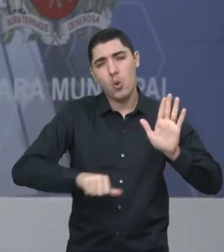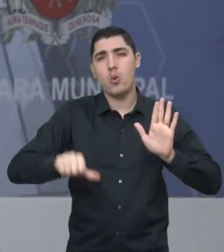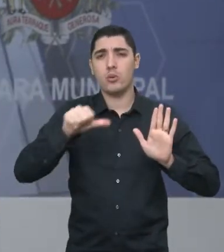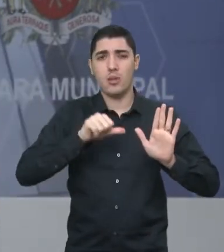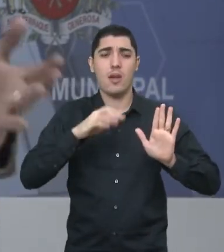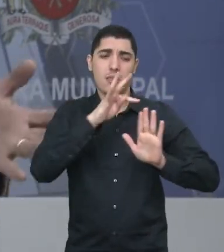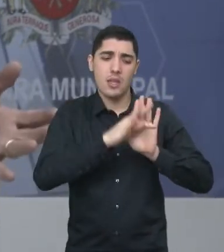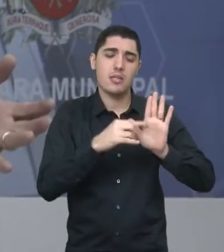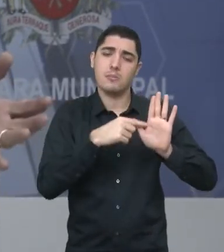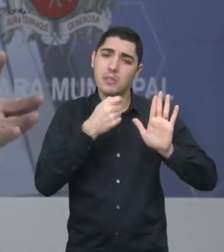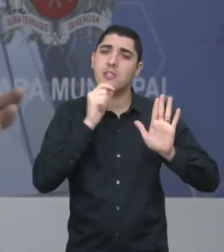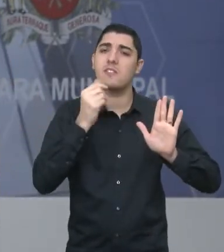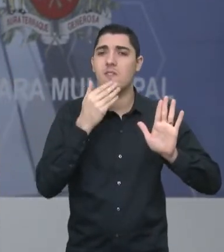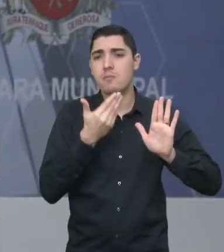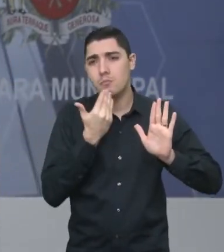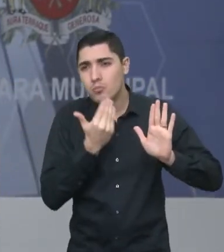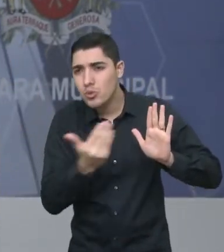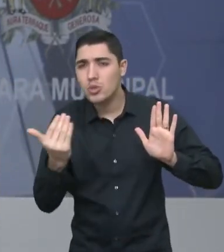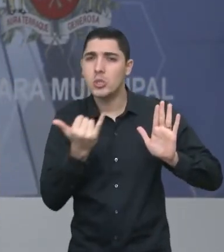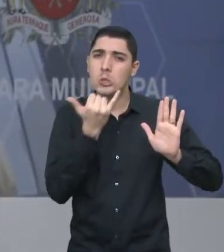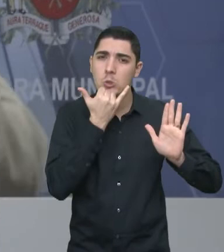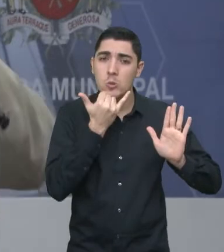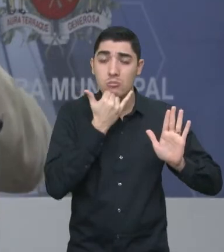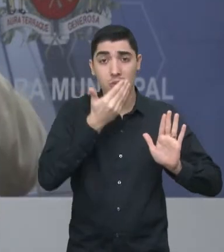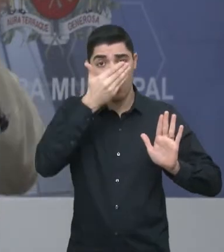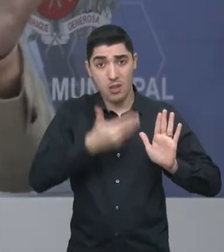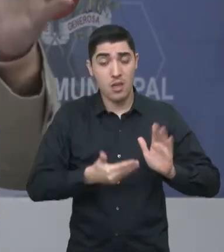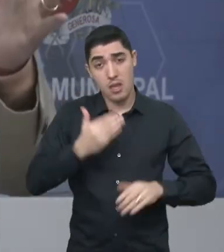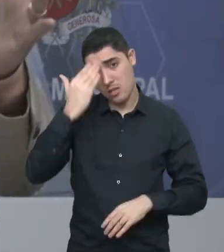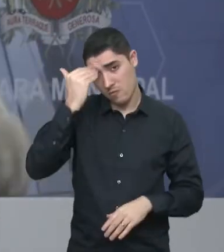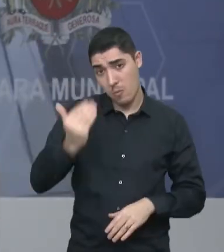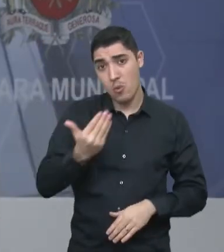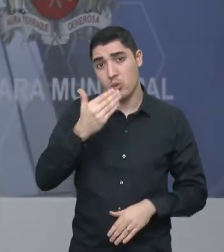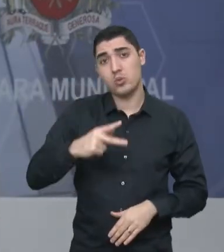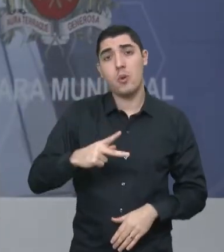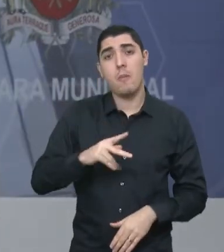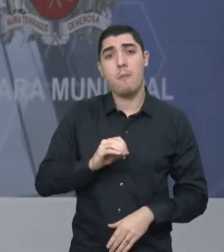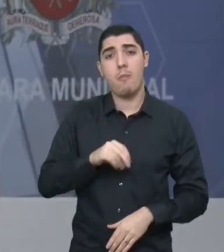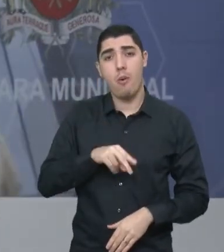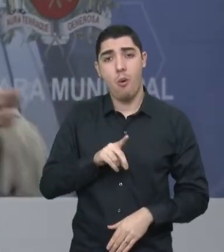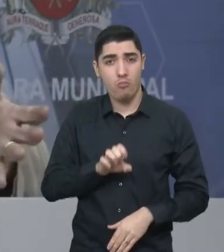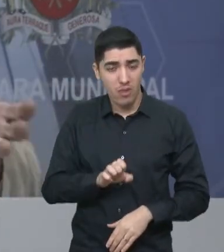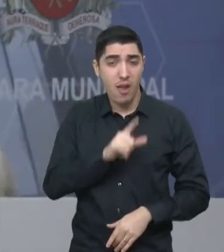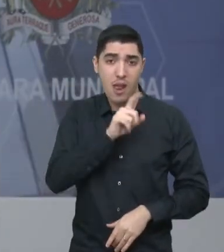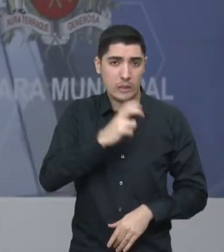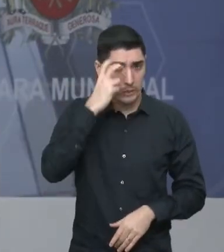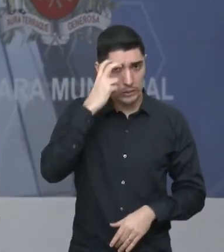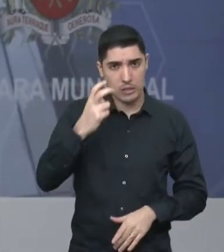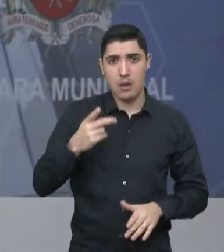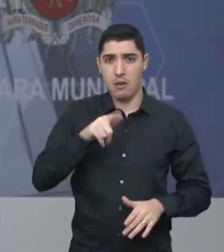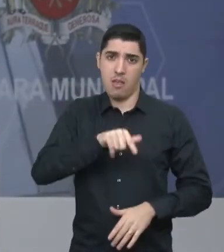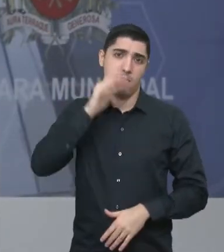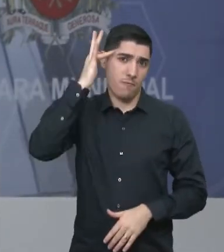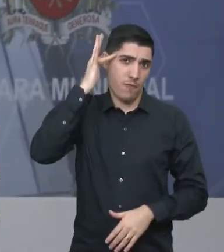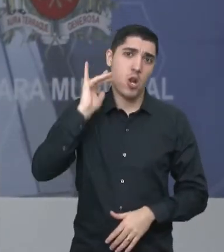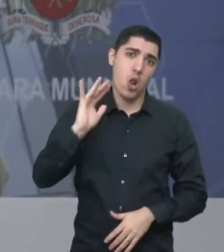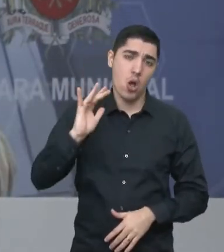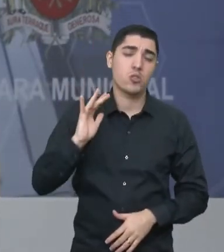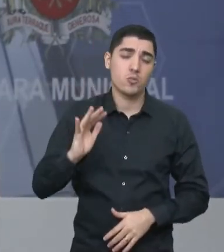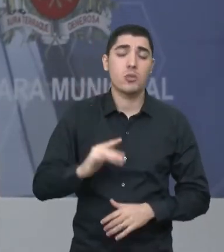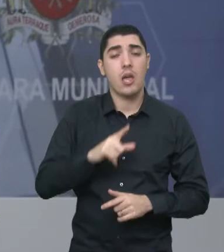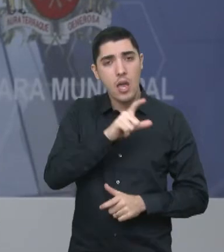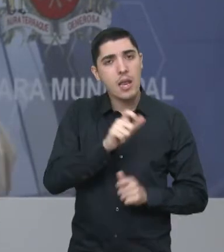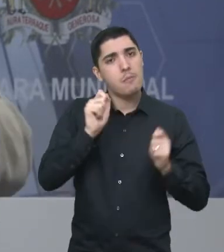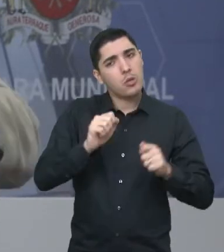Um pedido de desculpas, né? Uma pessoa tão conceituada, tão inteligente, né? Reconhecidamente inteligente, é um filósofo, que ele possa